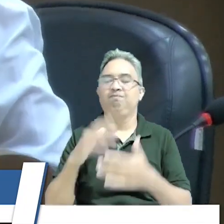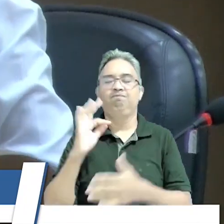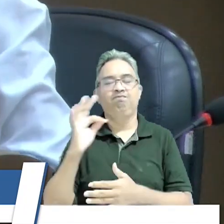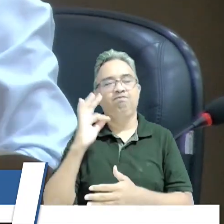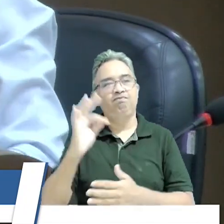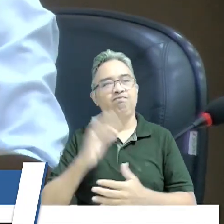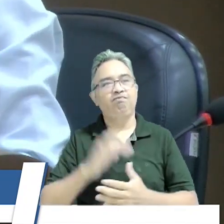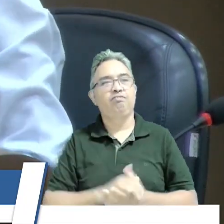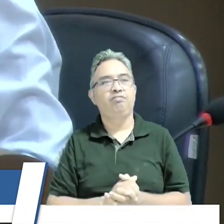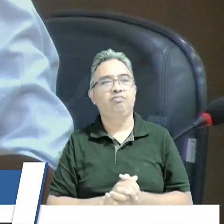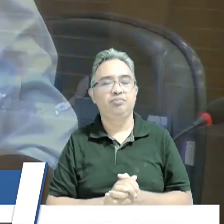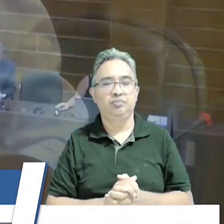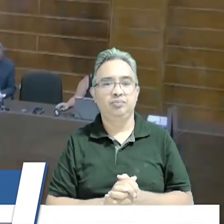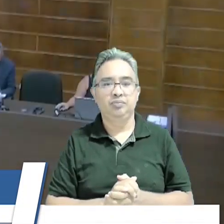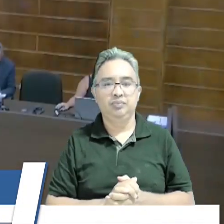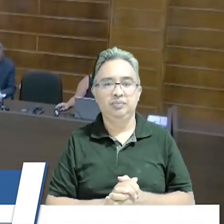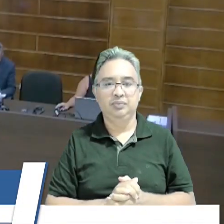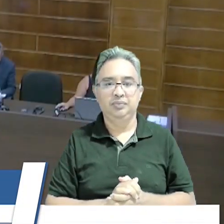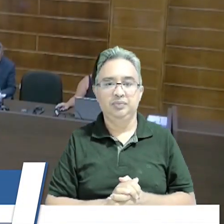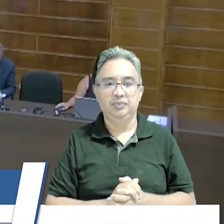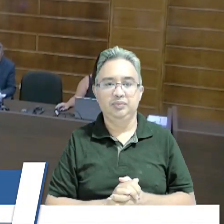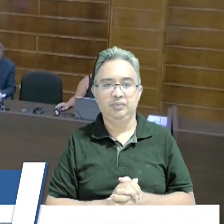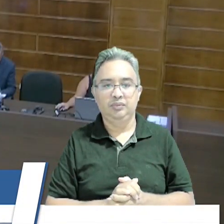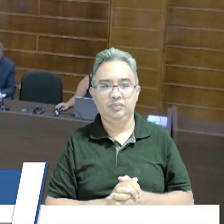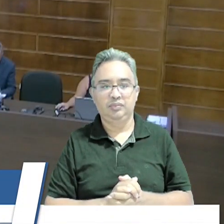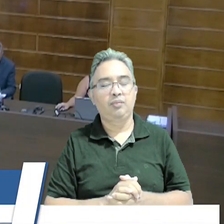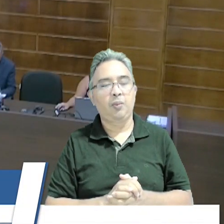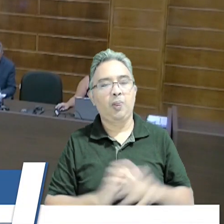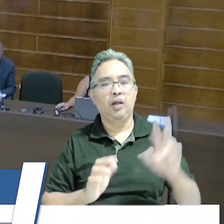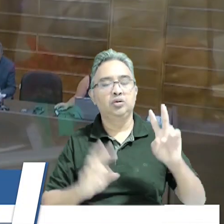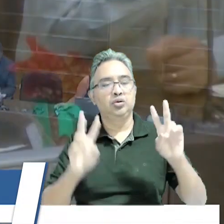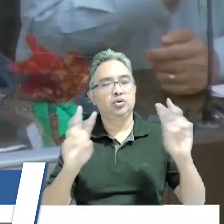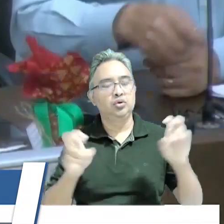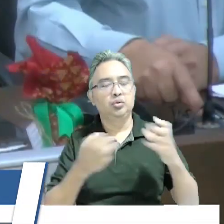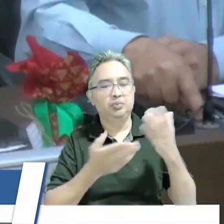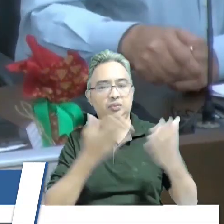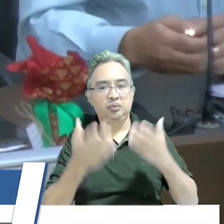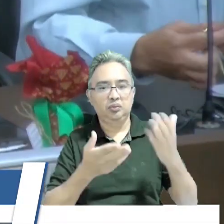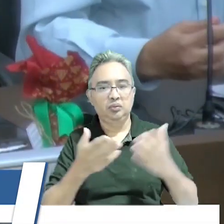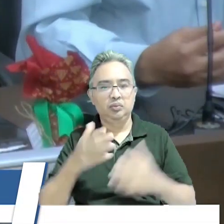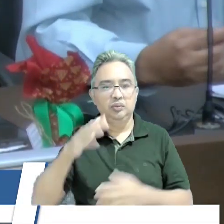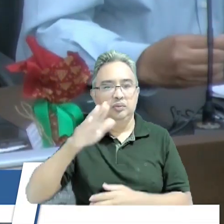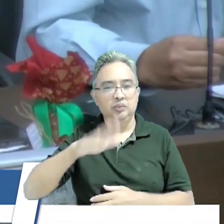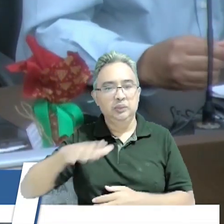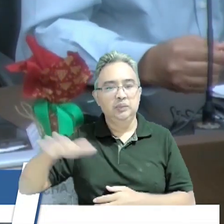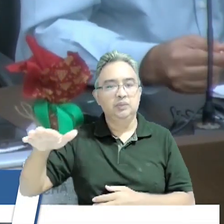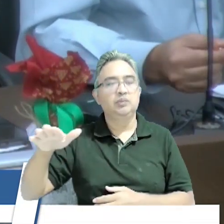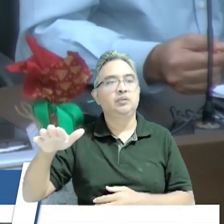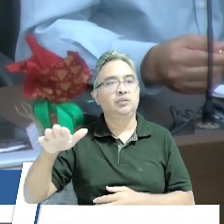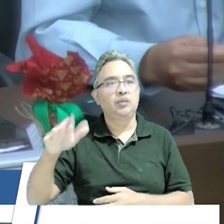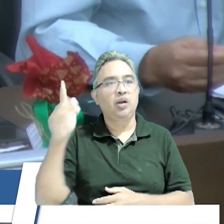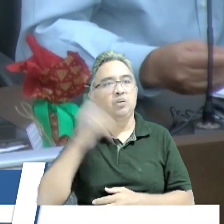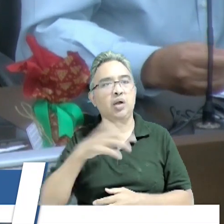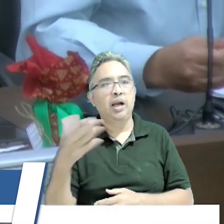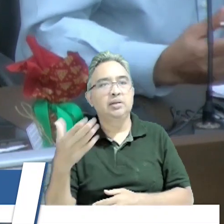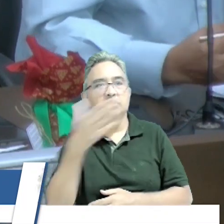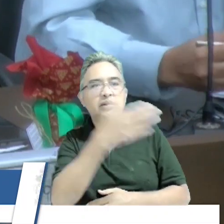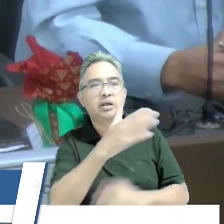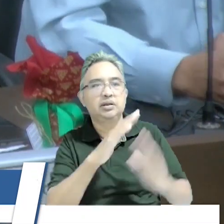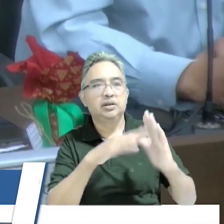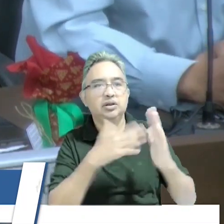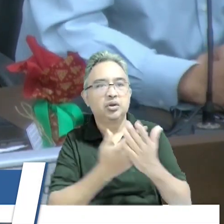questão do atendimento das crianças para chegar até as escolas, eu acompanhei, fui muito